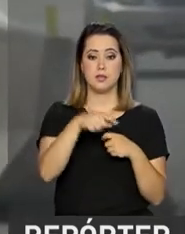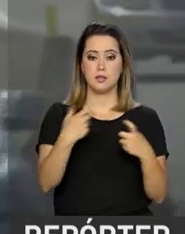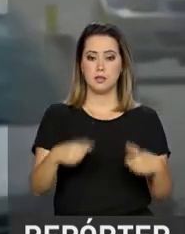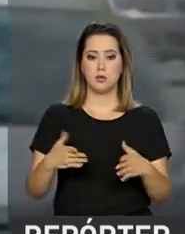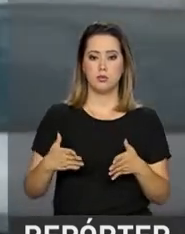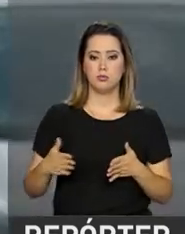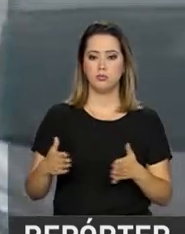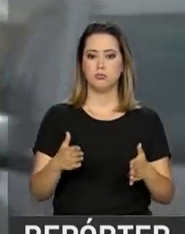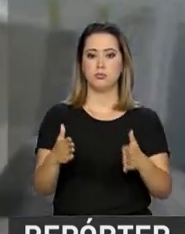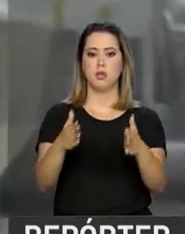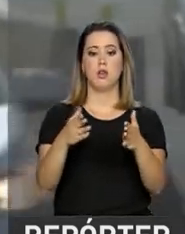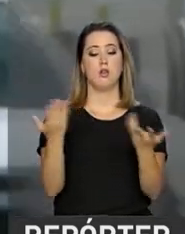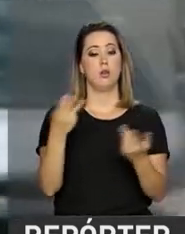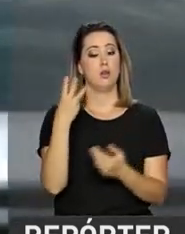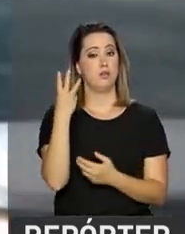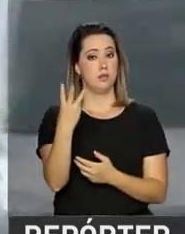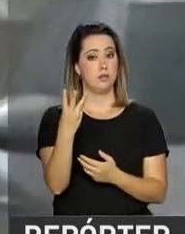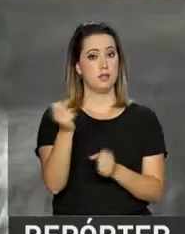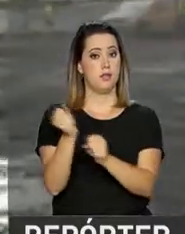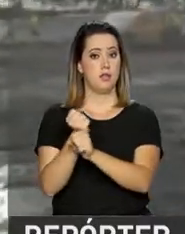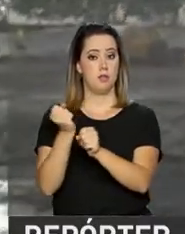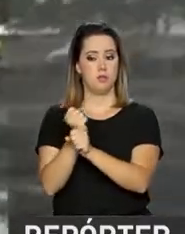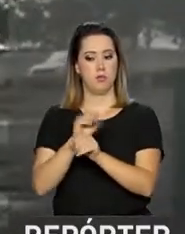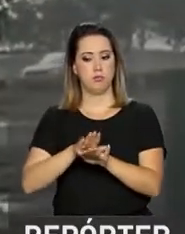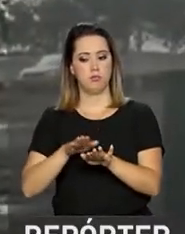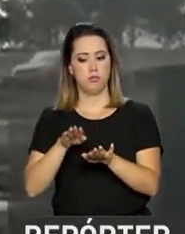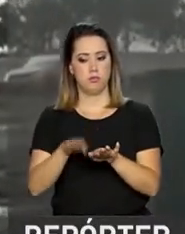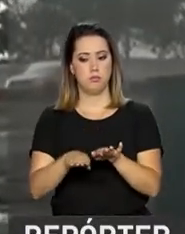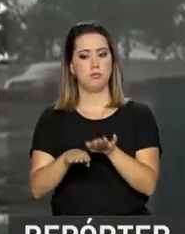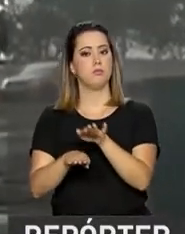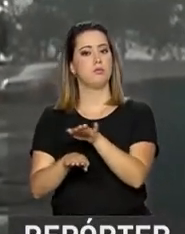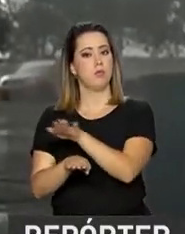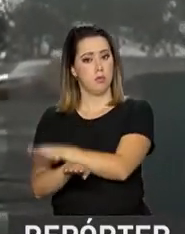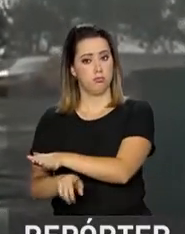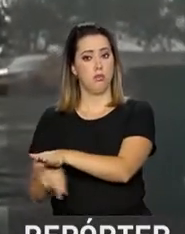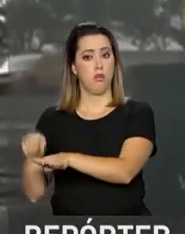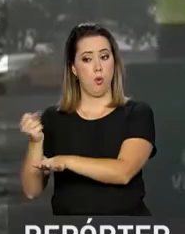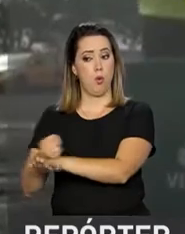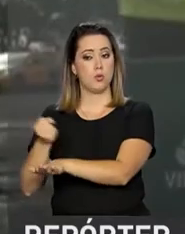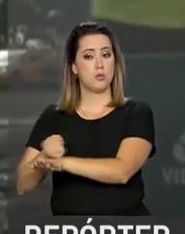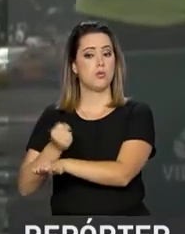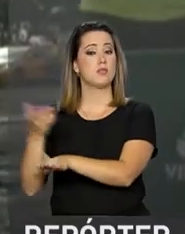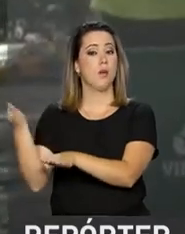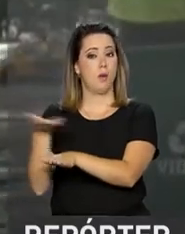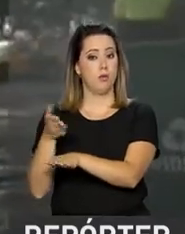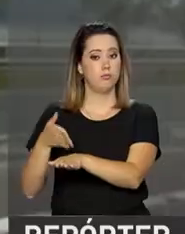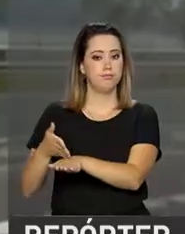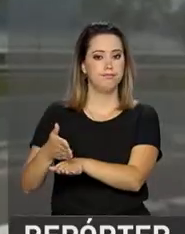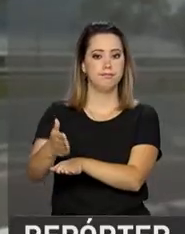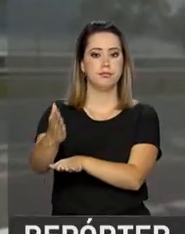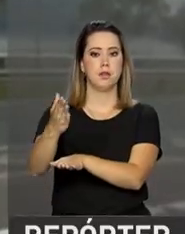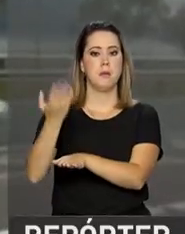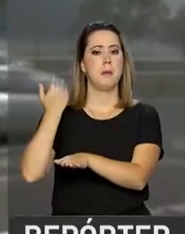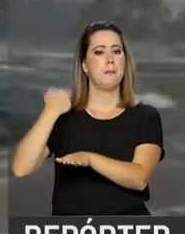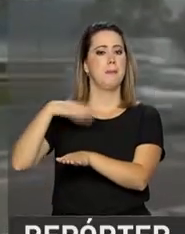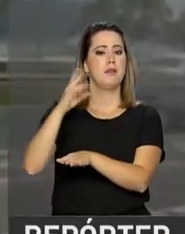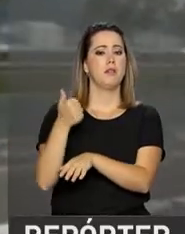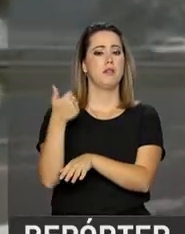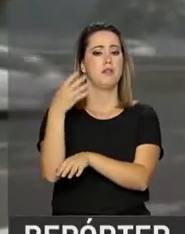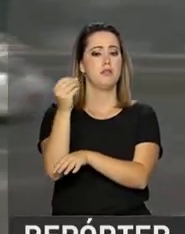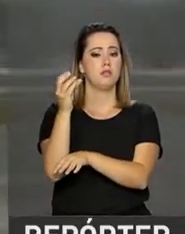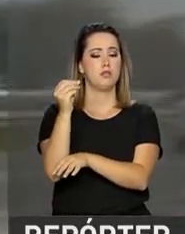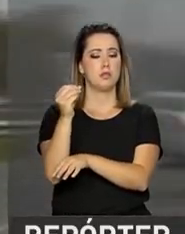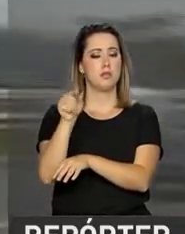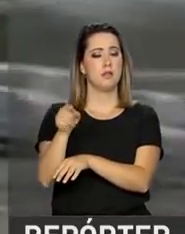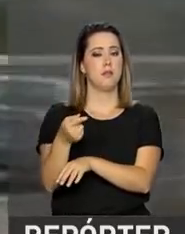estrada, uma terceira faixa começa a ser construída na região. Com as obras, o trecho, que recebe cerca de 100 mil veículos